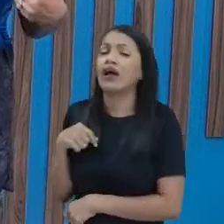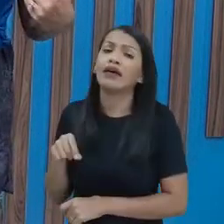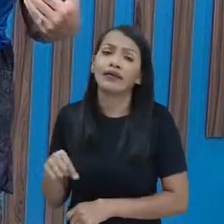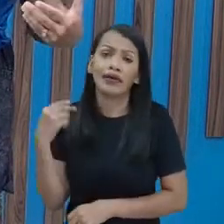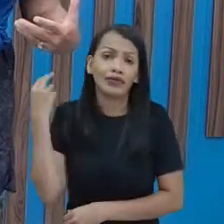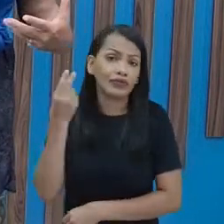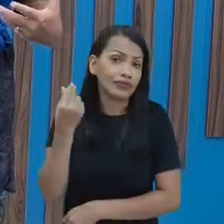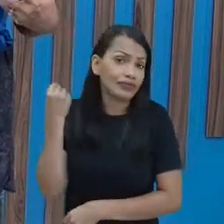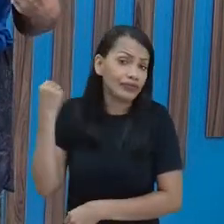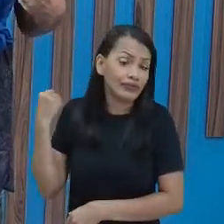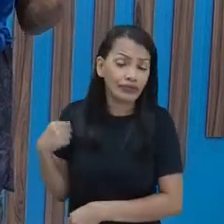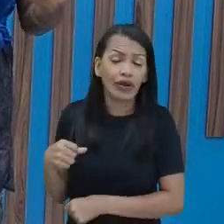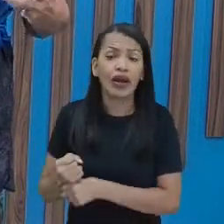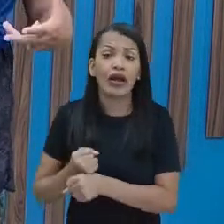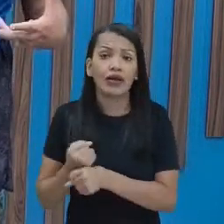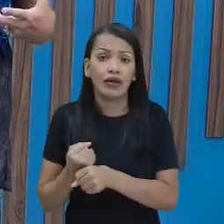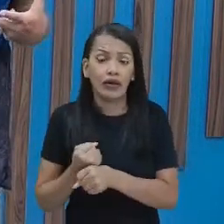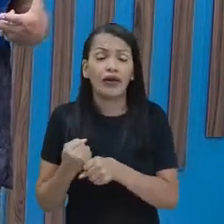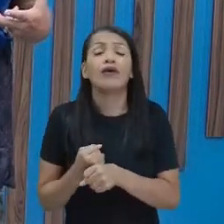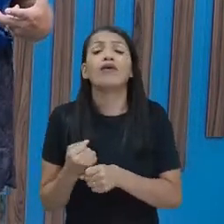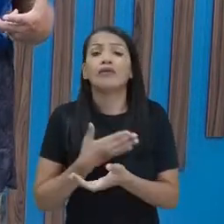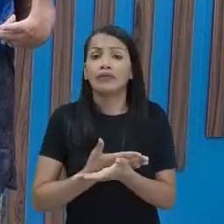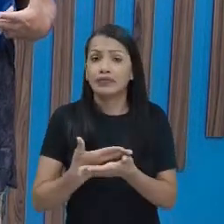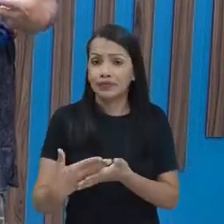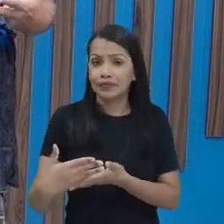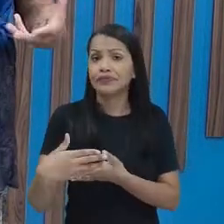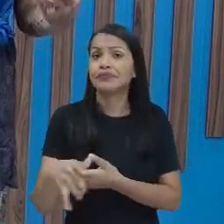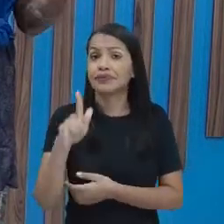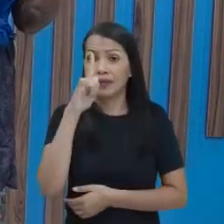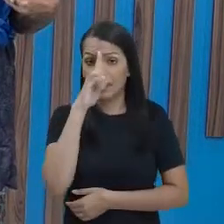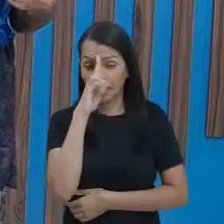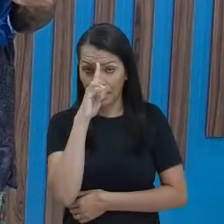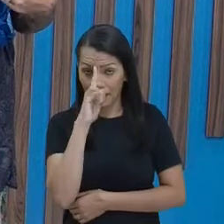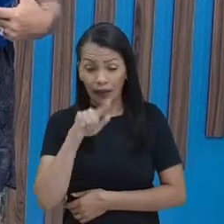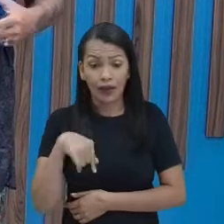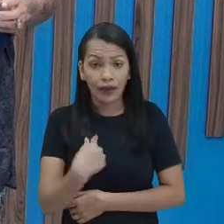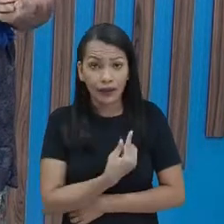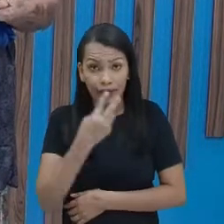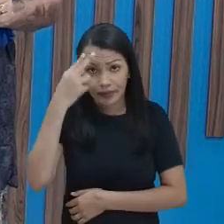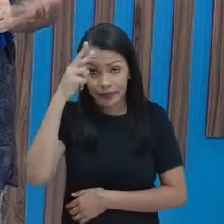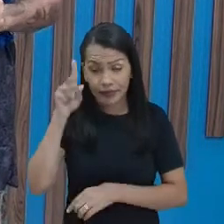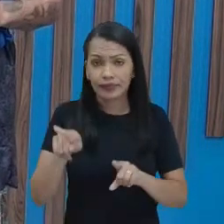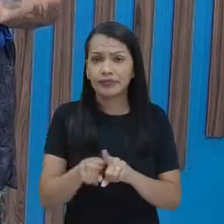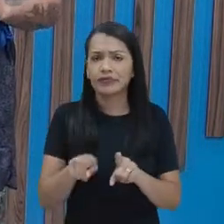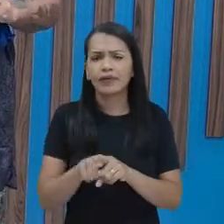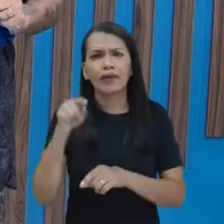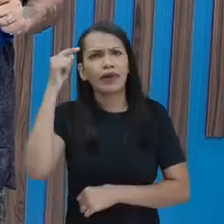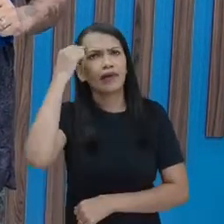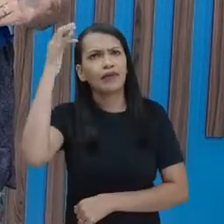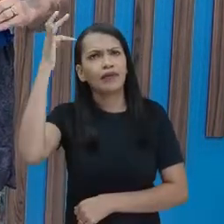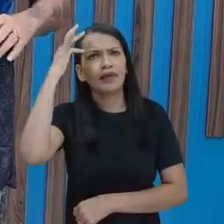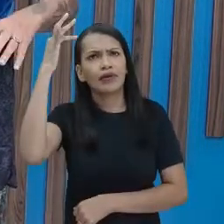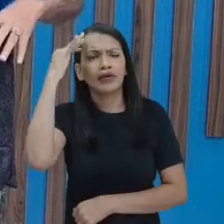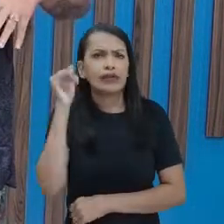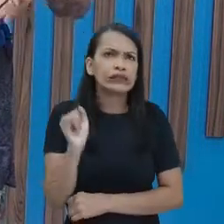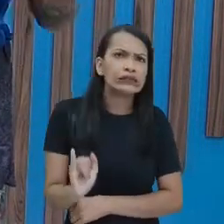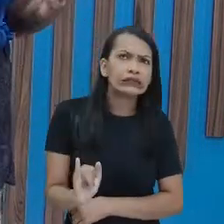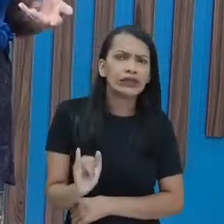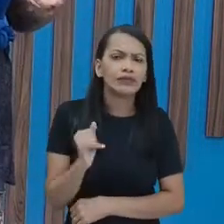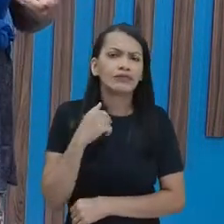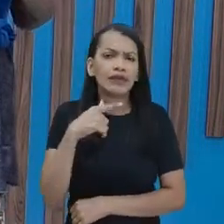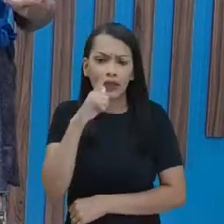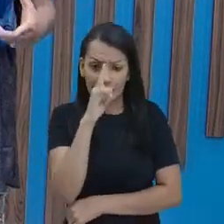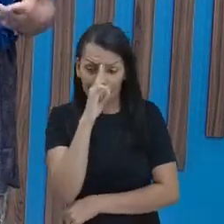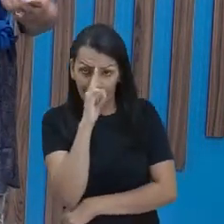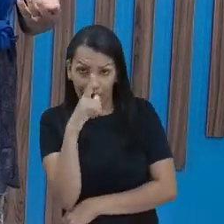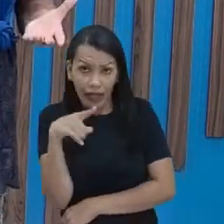a milênios atrás, que começou na Grécia Antiga. Embora que nós, historiadores, até refletimos se na Grécia